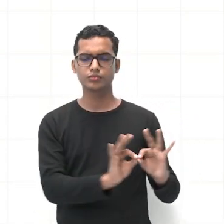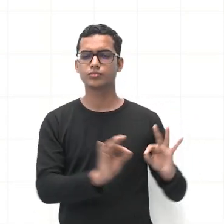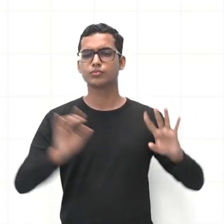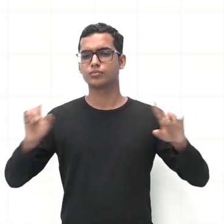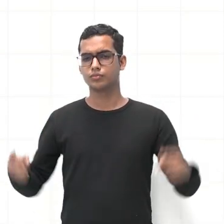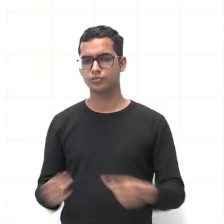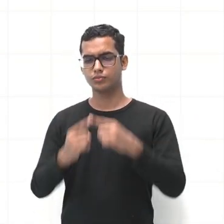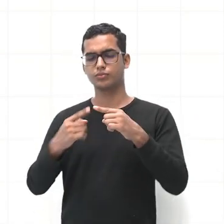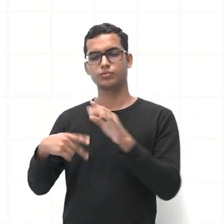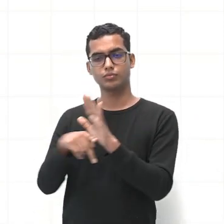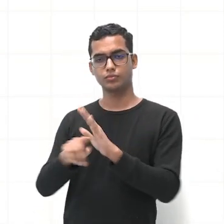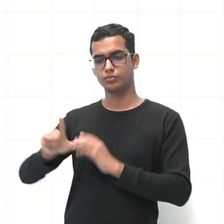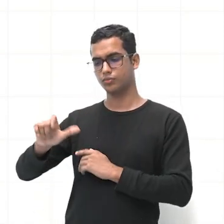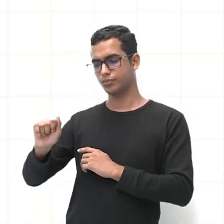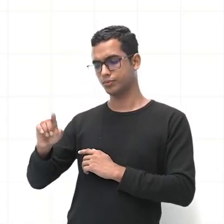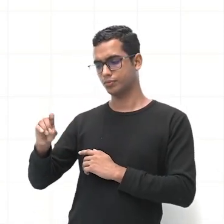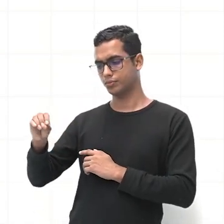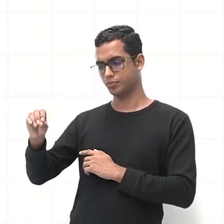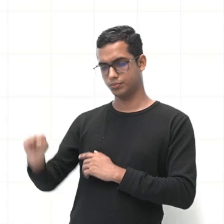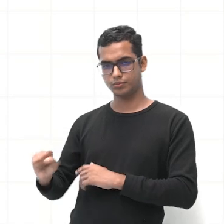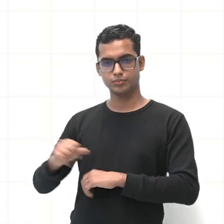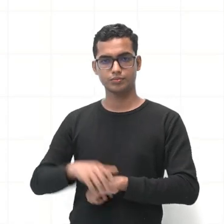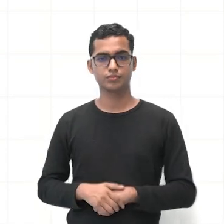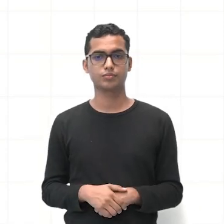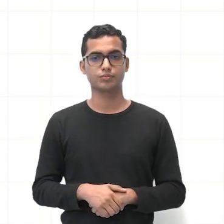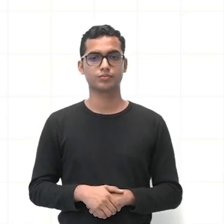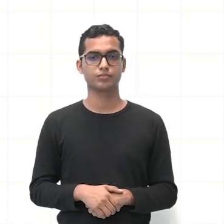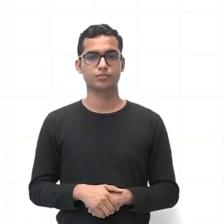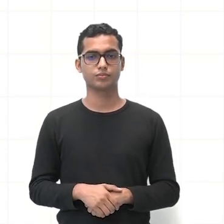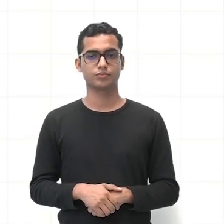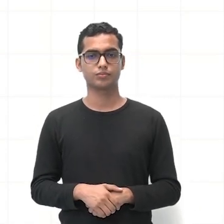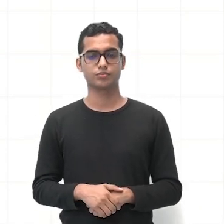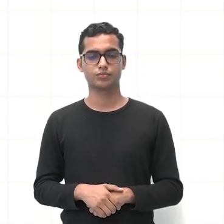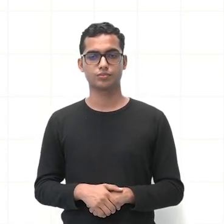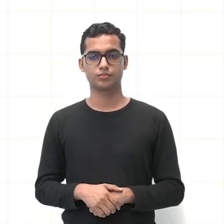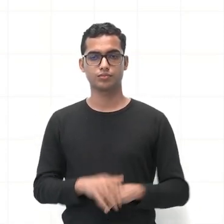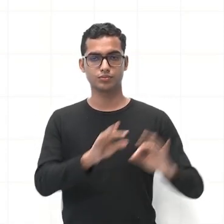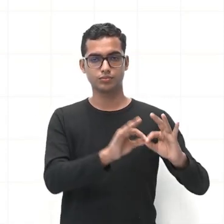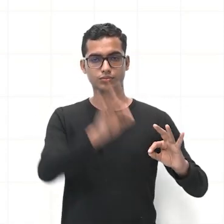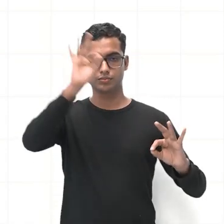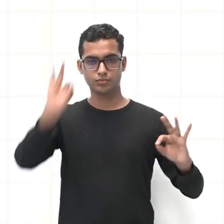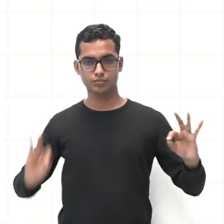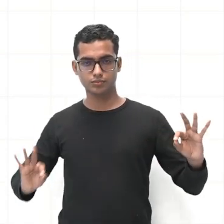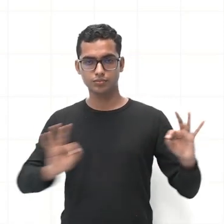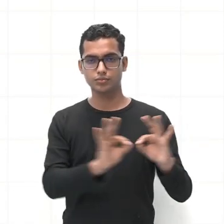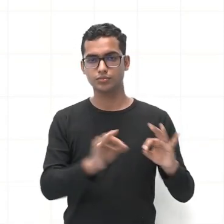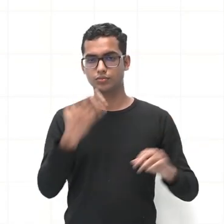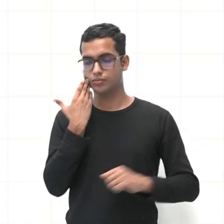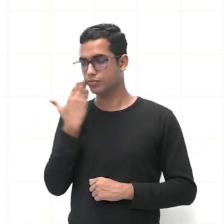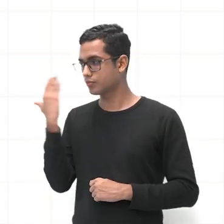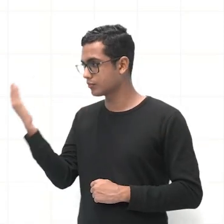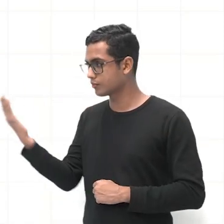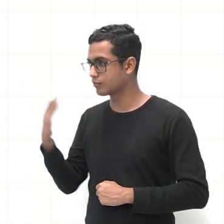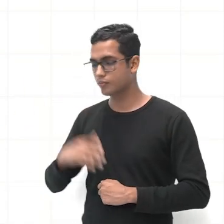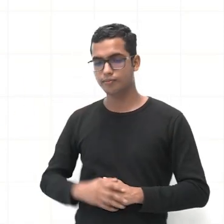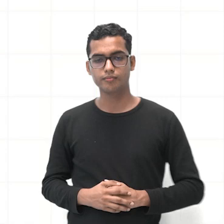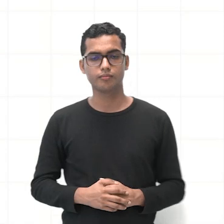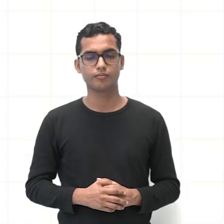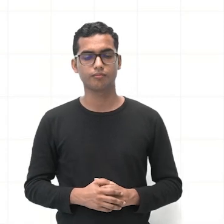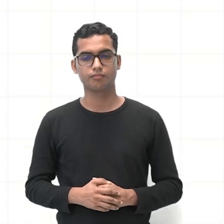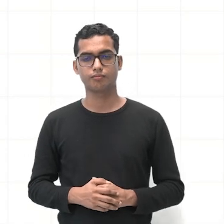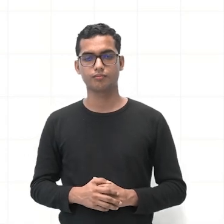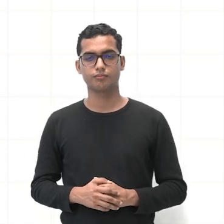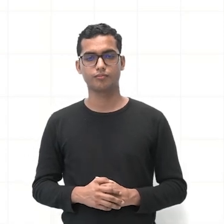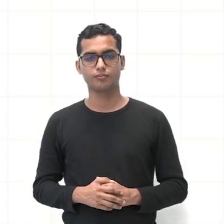relação aos lados. Então chamamos de triângulo equilátero ou triângulo regular quando